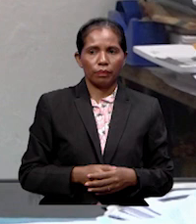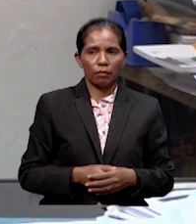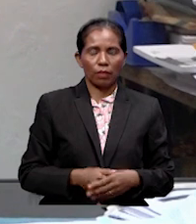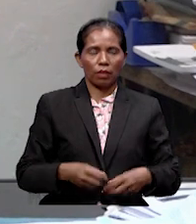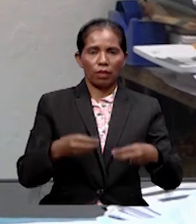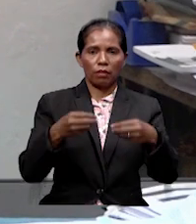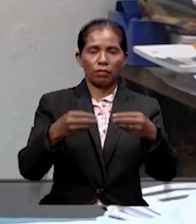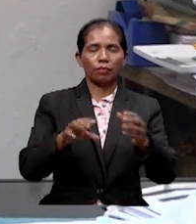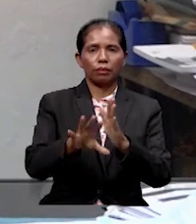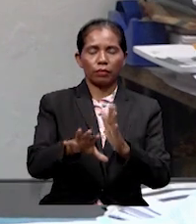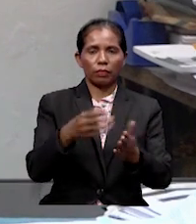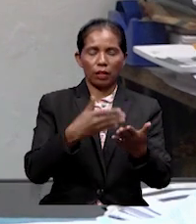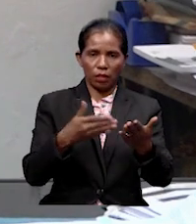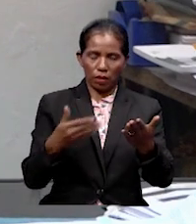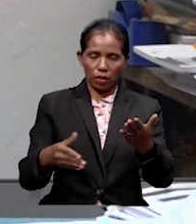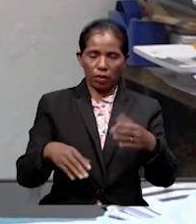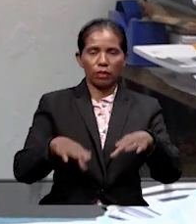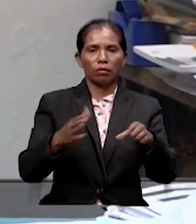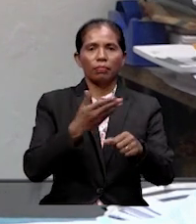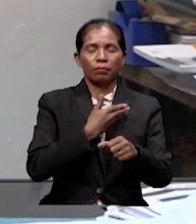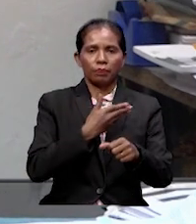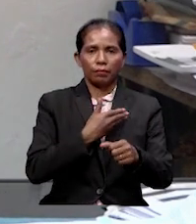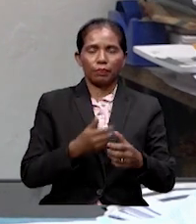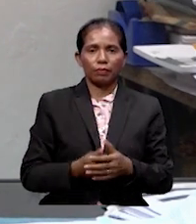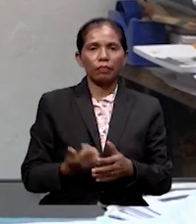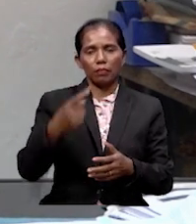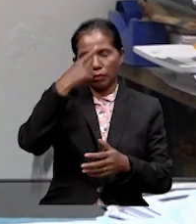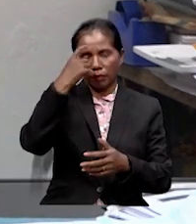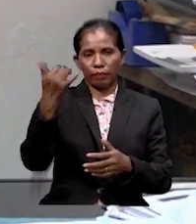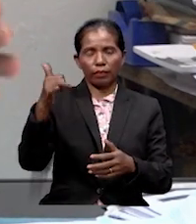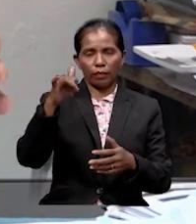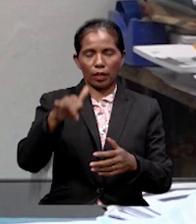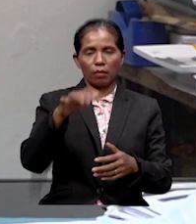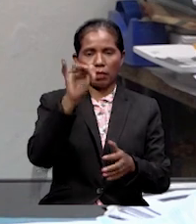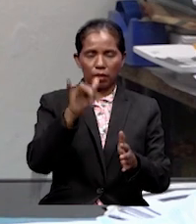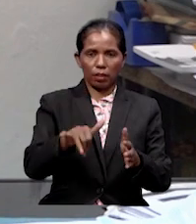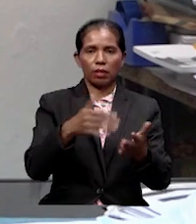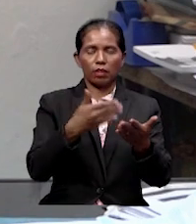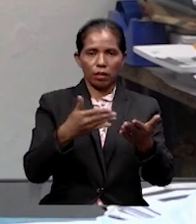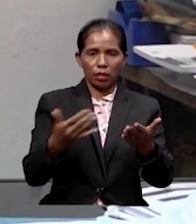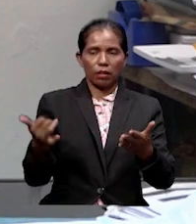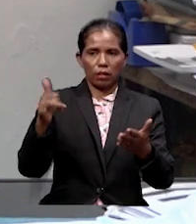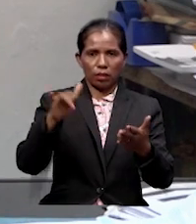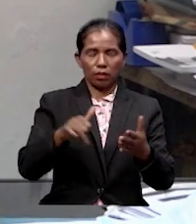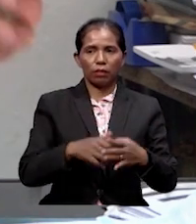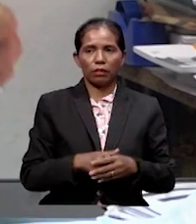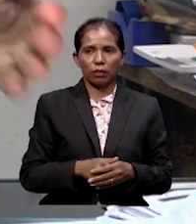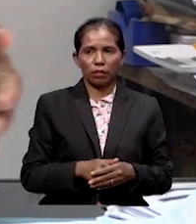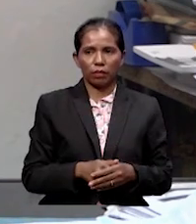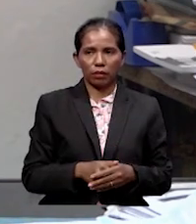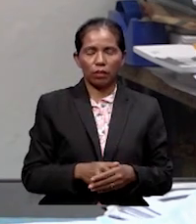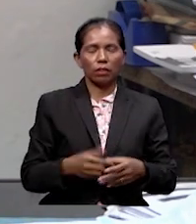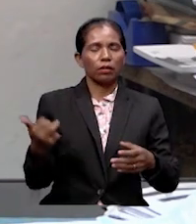inflação ne bele ia ou sasane fun ne bele sa tamba sira bele raihela sasanser ne raihela sasanser ne ia